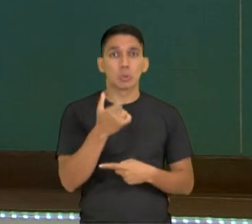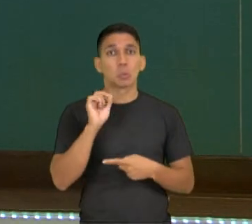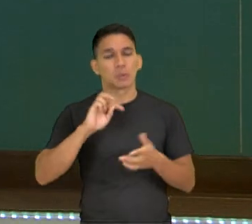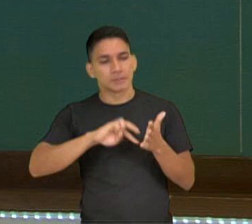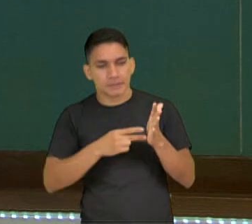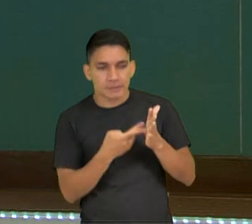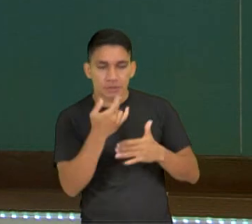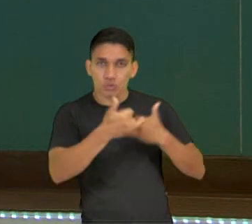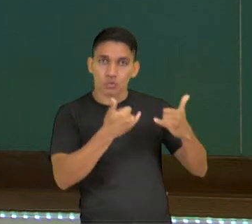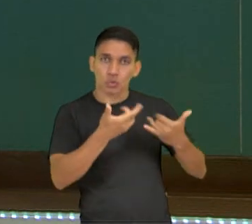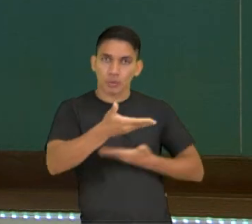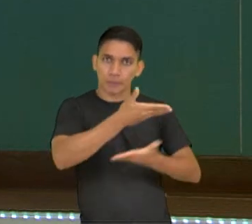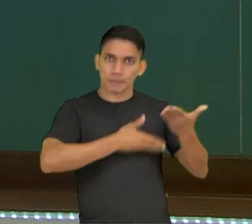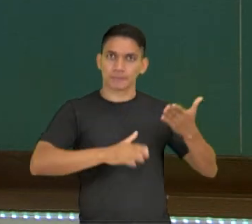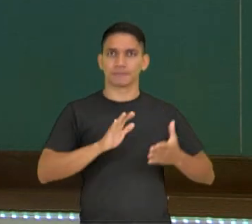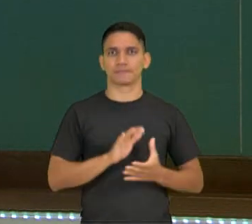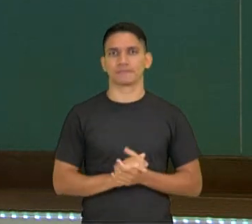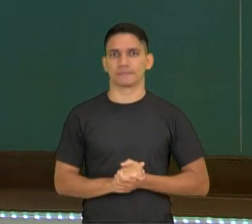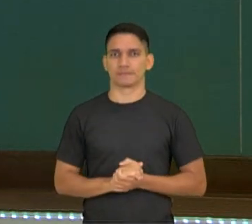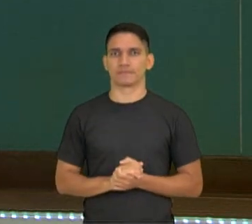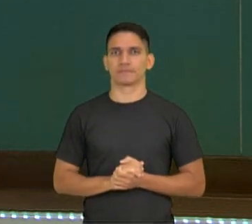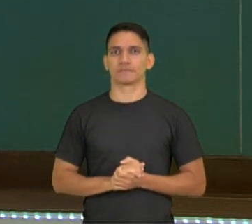jogos cooperativos.